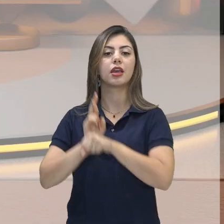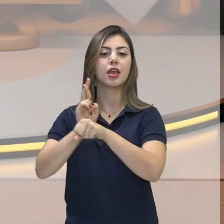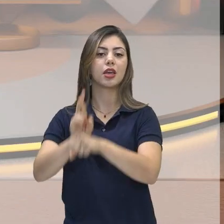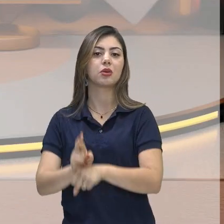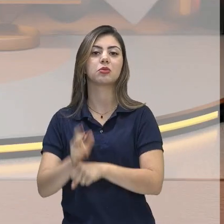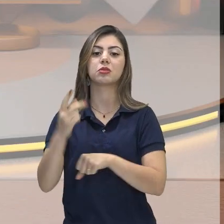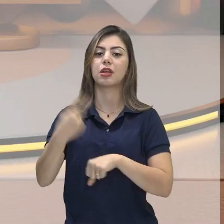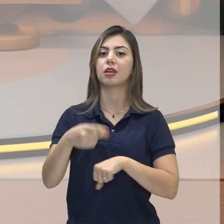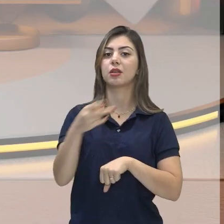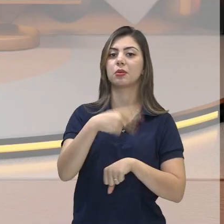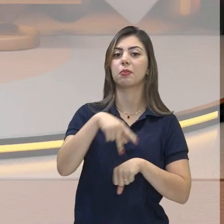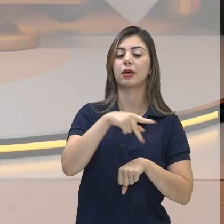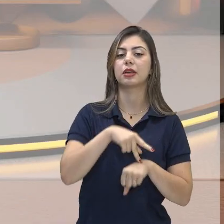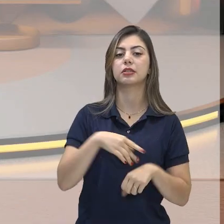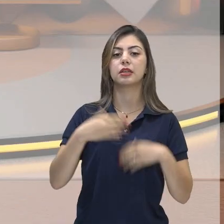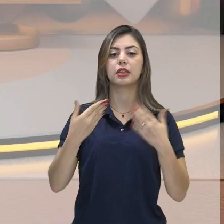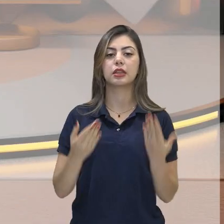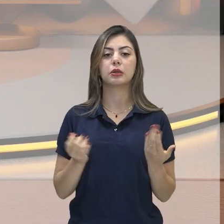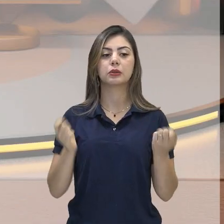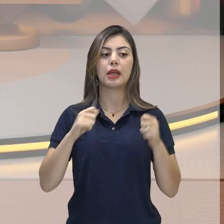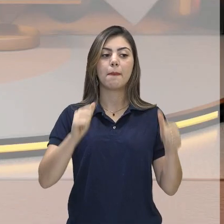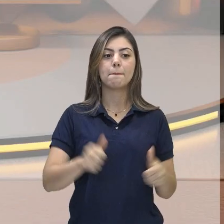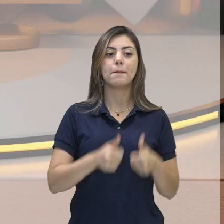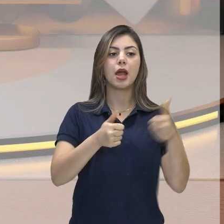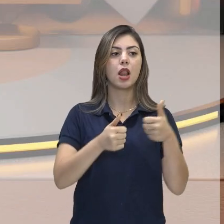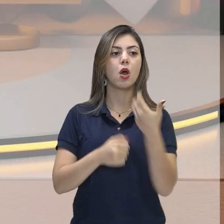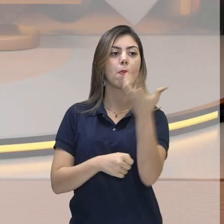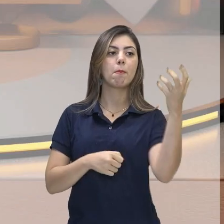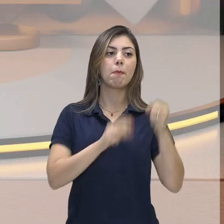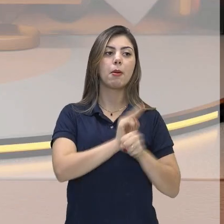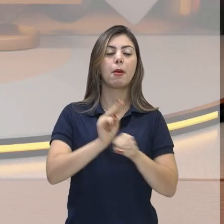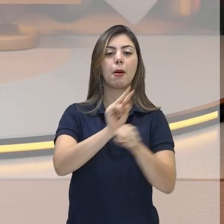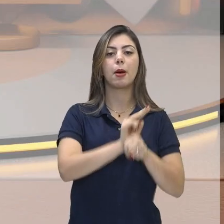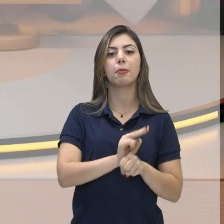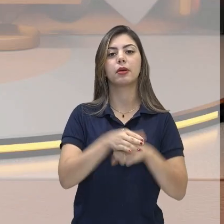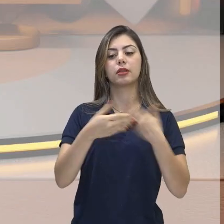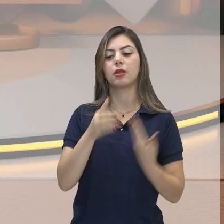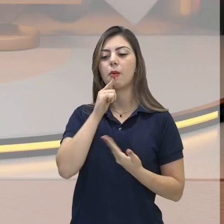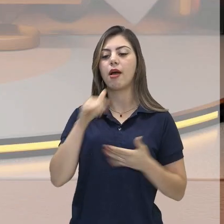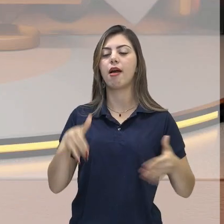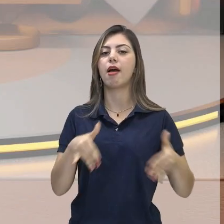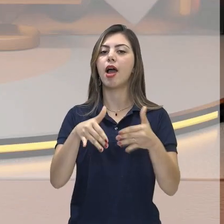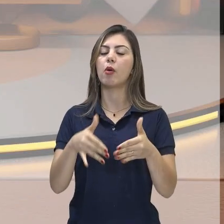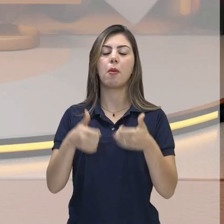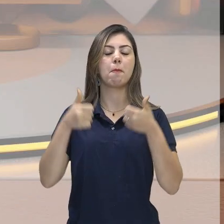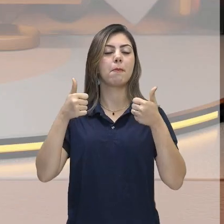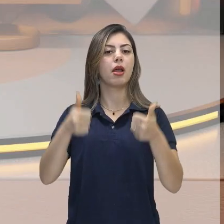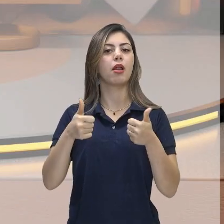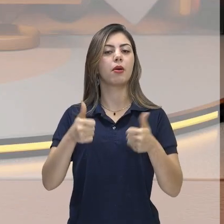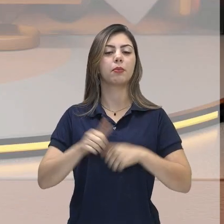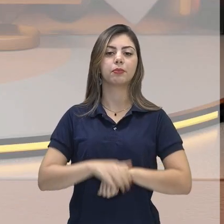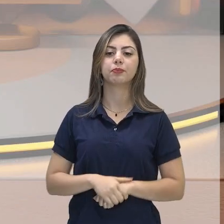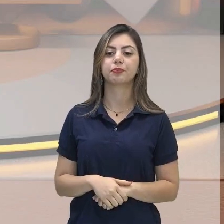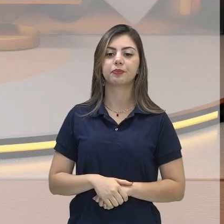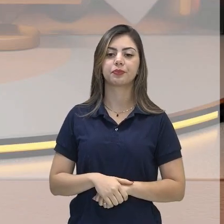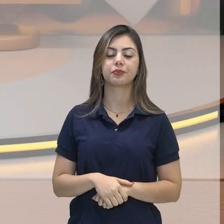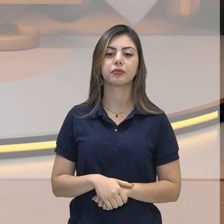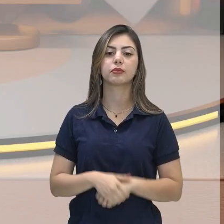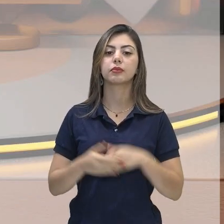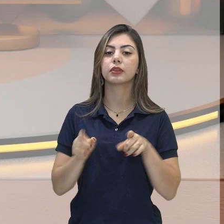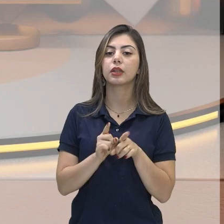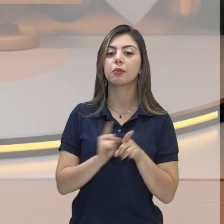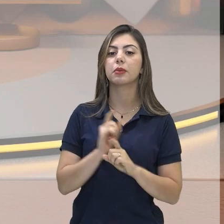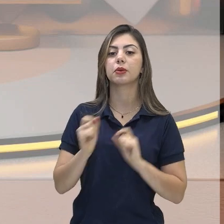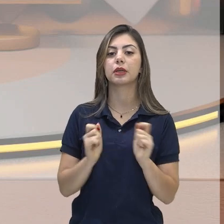nosso país. Então, quanto melhor ela estiver preservada, mais a qualidade da água será boa. Ainda,